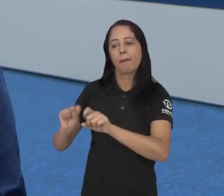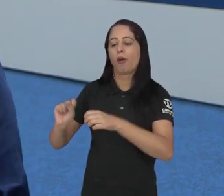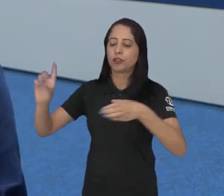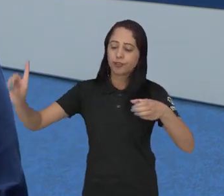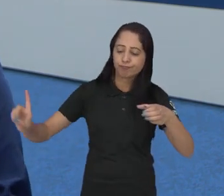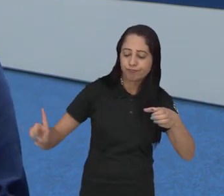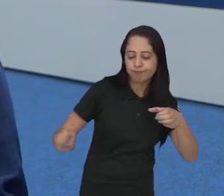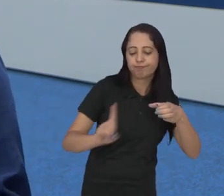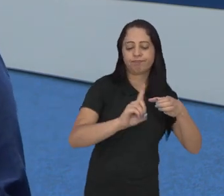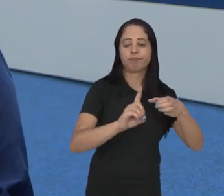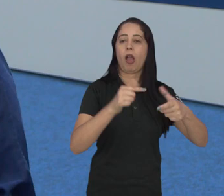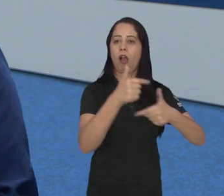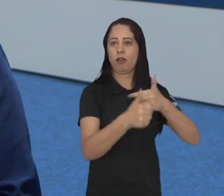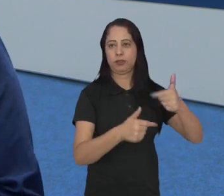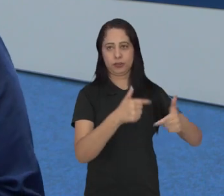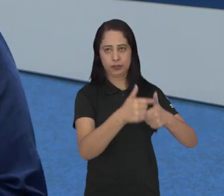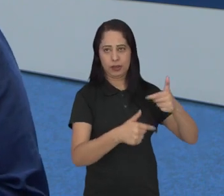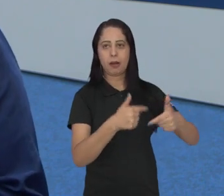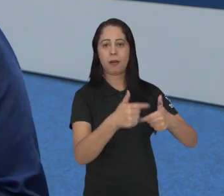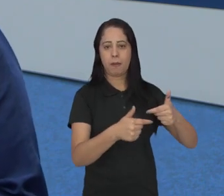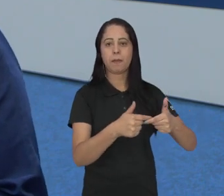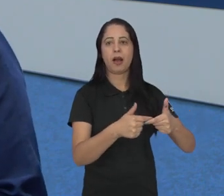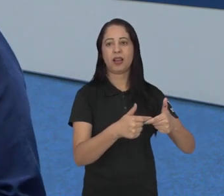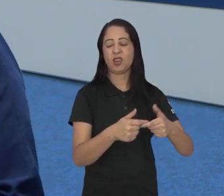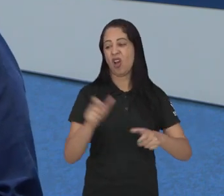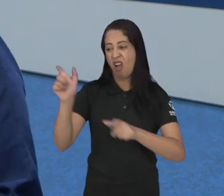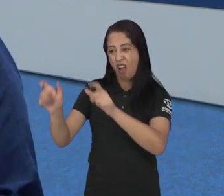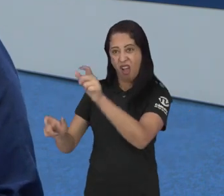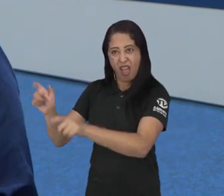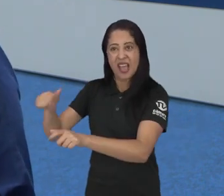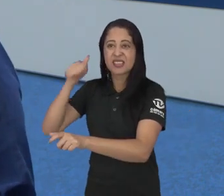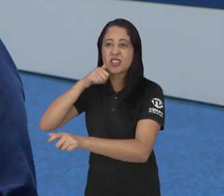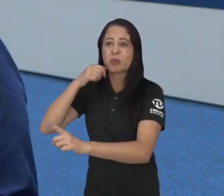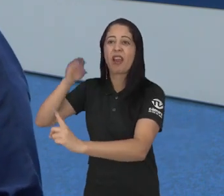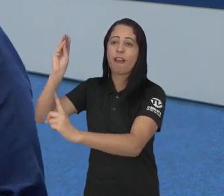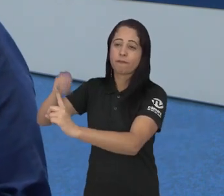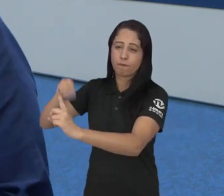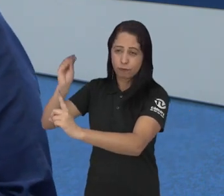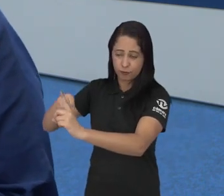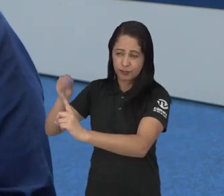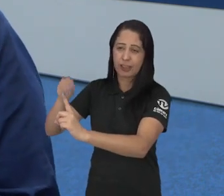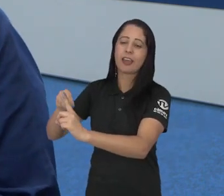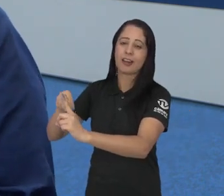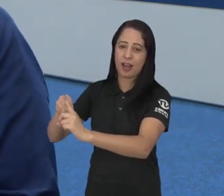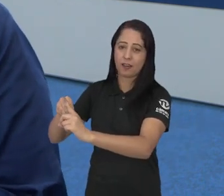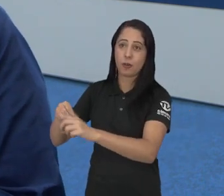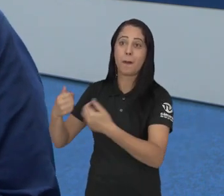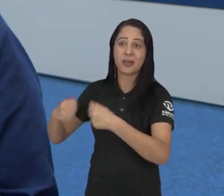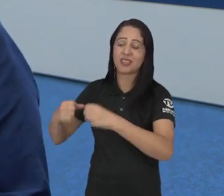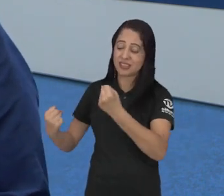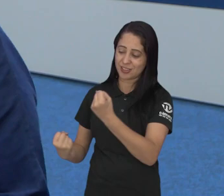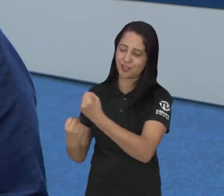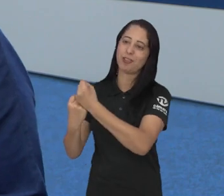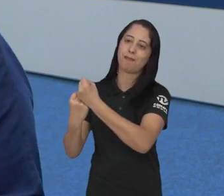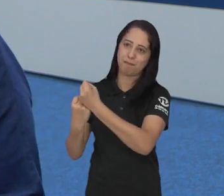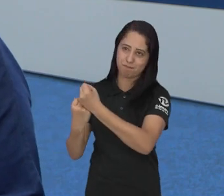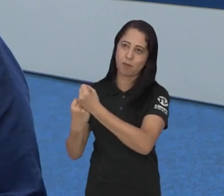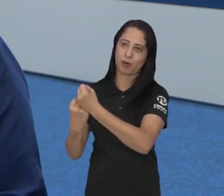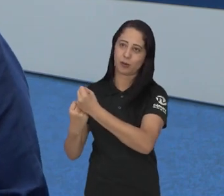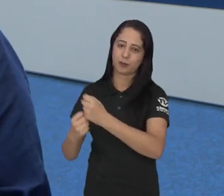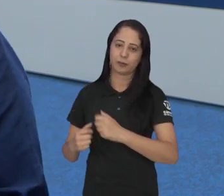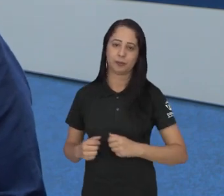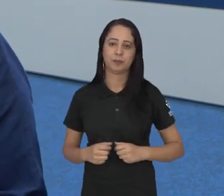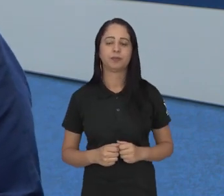conselho pode articular todas essas mulheres que estão vulneráveis a essa situação e que tenha o apoio público